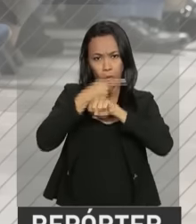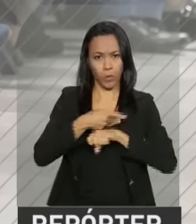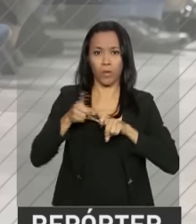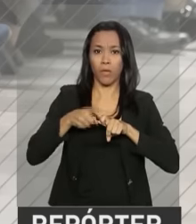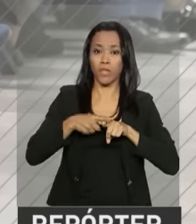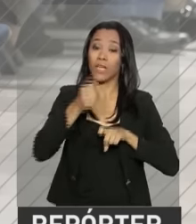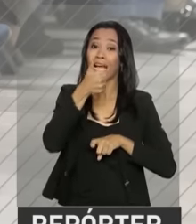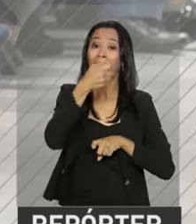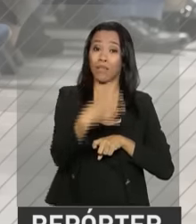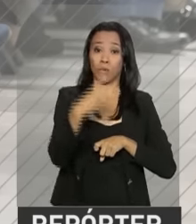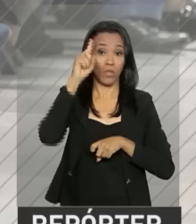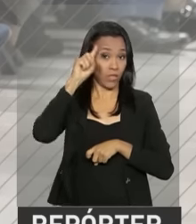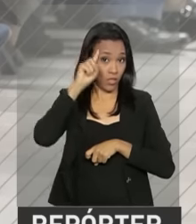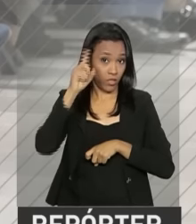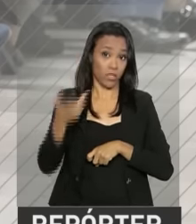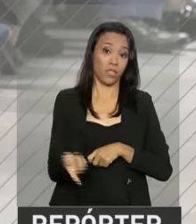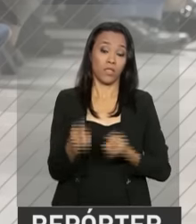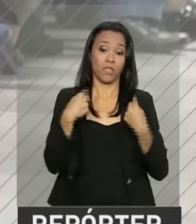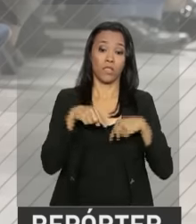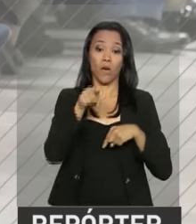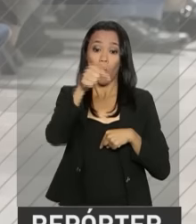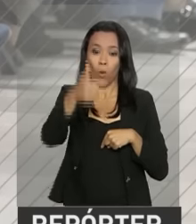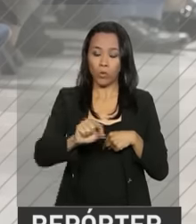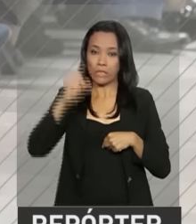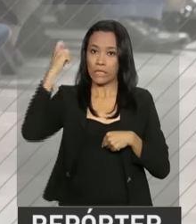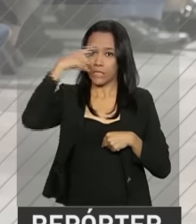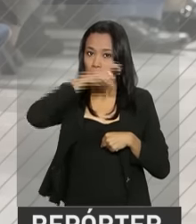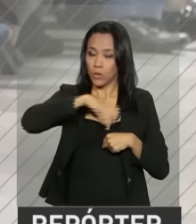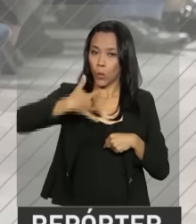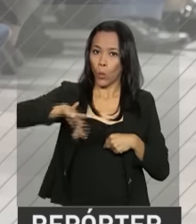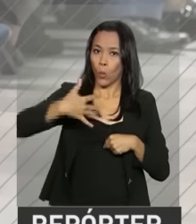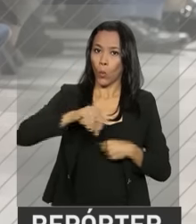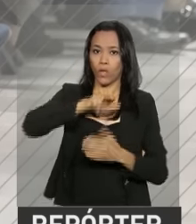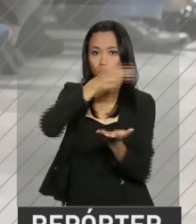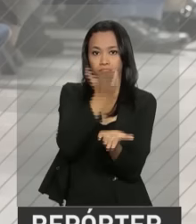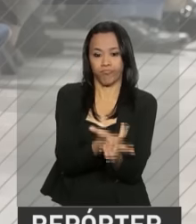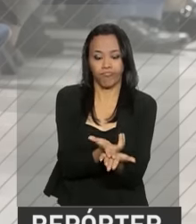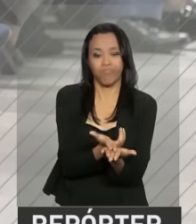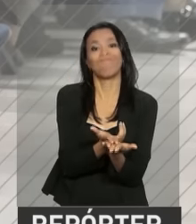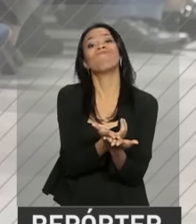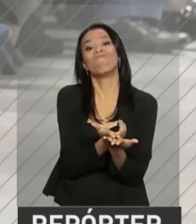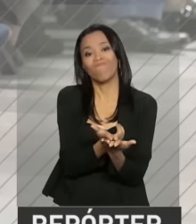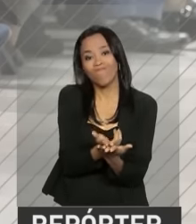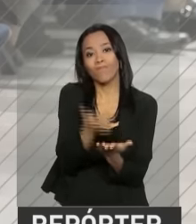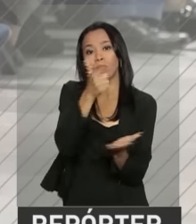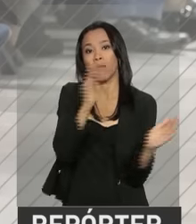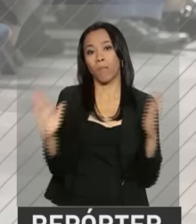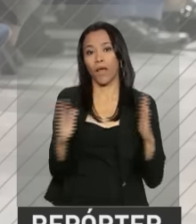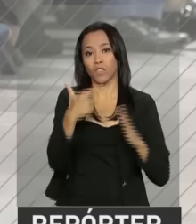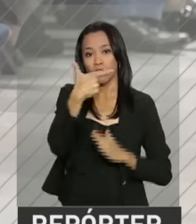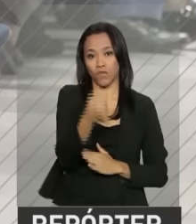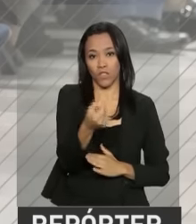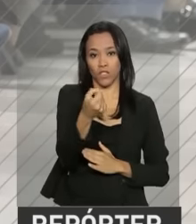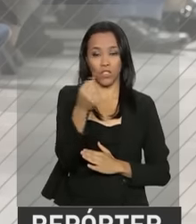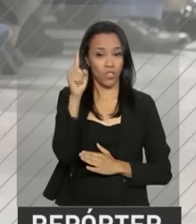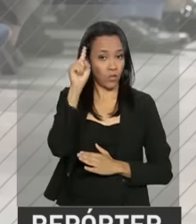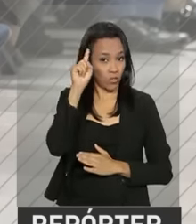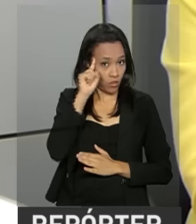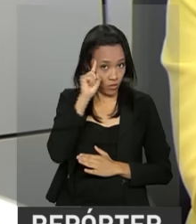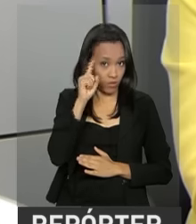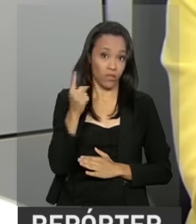14 dias os procedimentos de alta complexidade e internação eletiva tem até 21 dias para serem